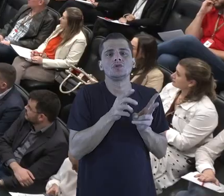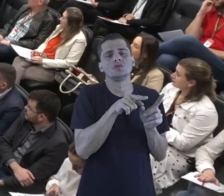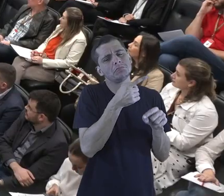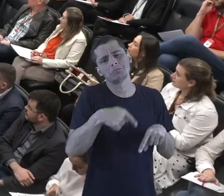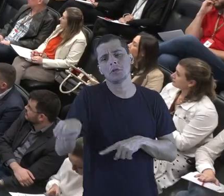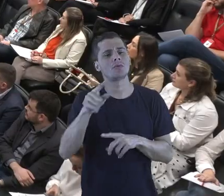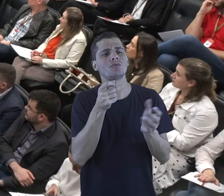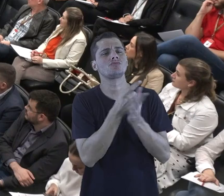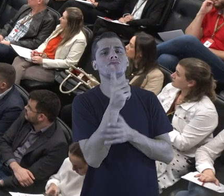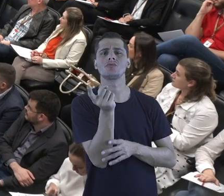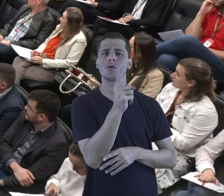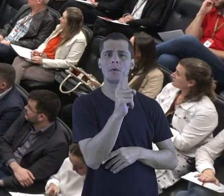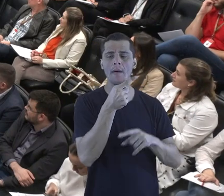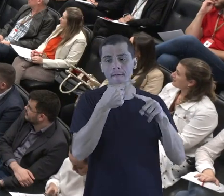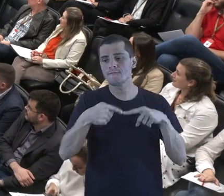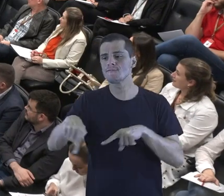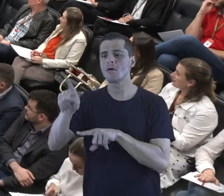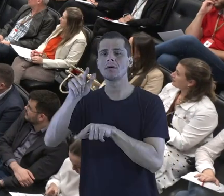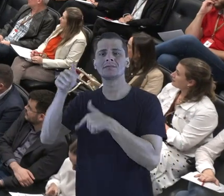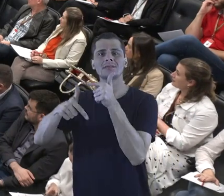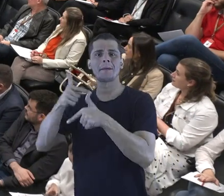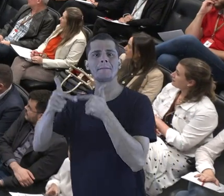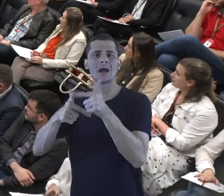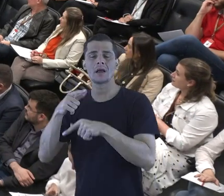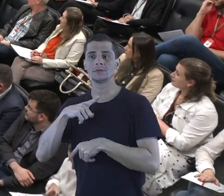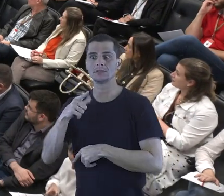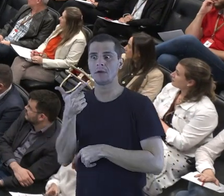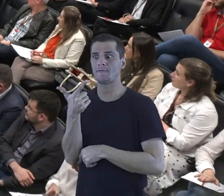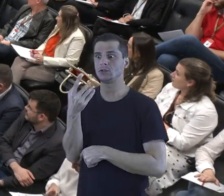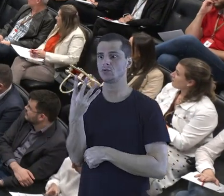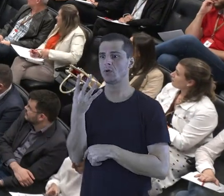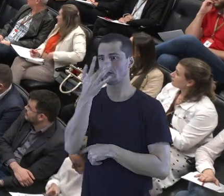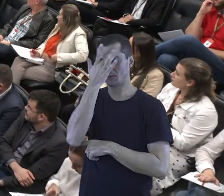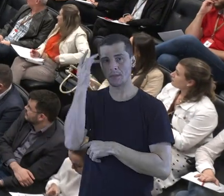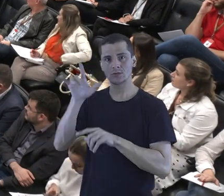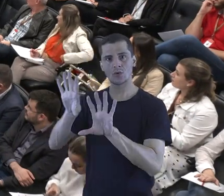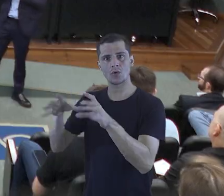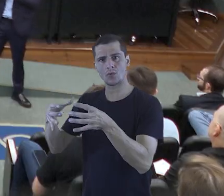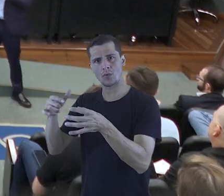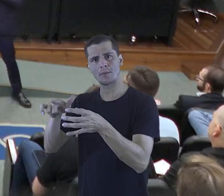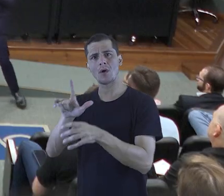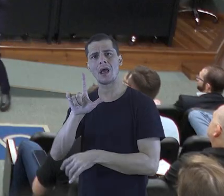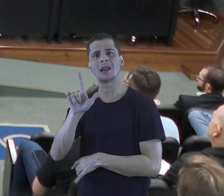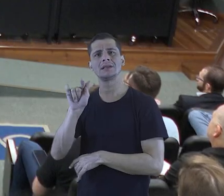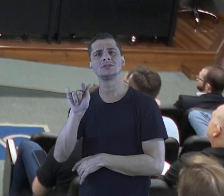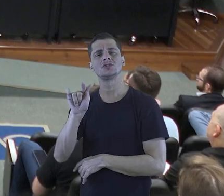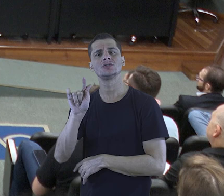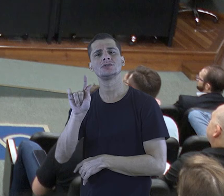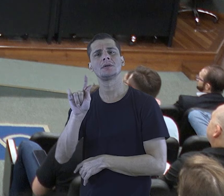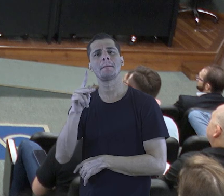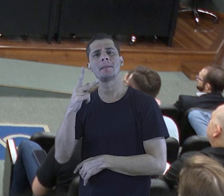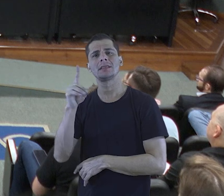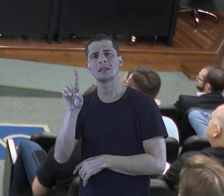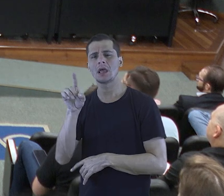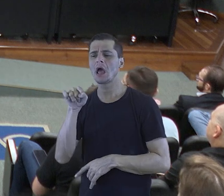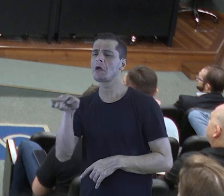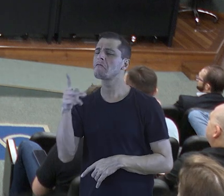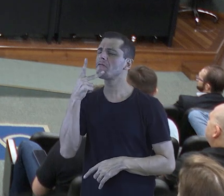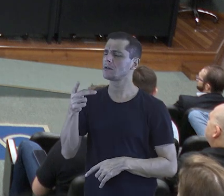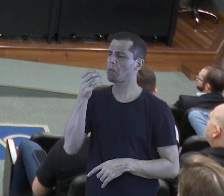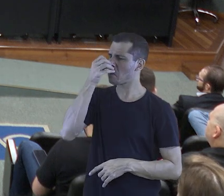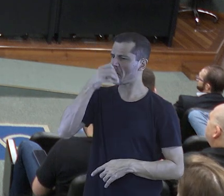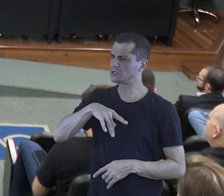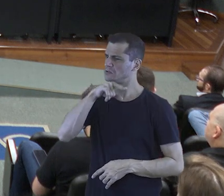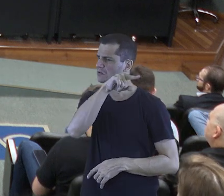É que em nome da LGPD. falei, não, não, Está tudo certo. É que eu não quero passar a estamol. Eu vou para o escritório. Fui para escritório com dor de cabeça. Cheguei lá, peguei todo o meu time. Eu tenho 24